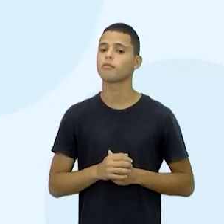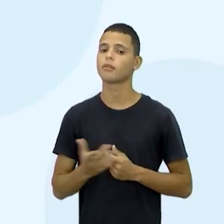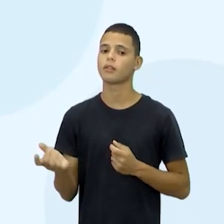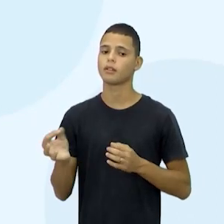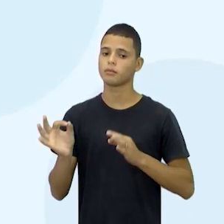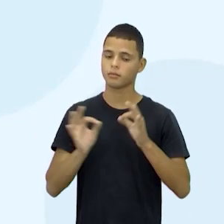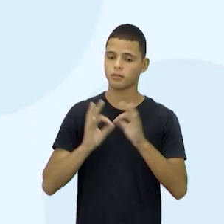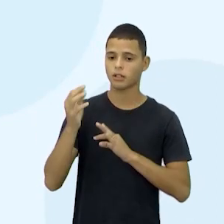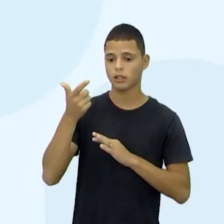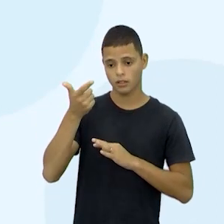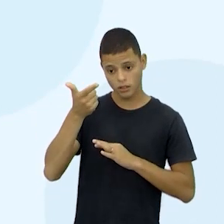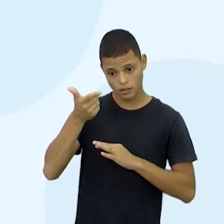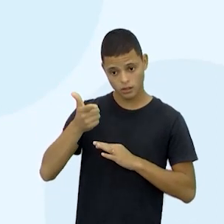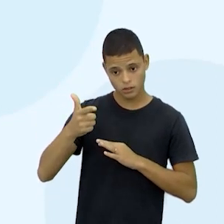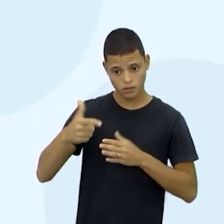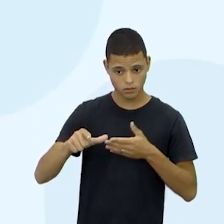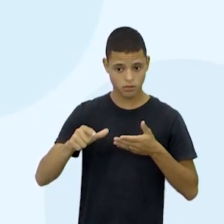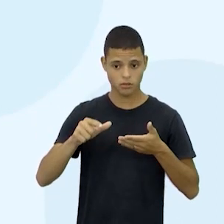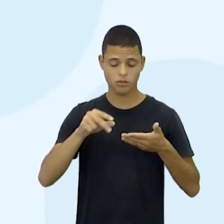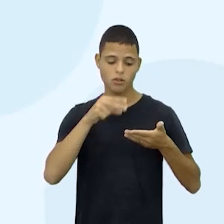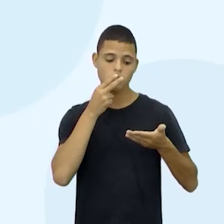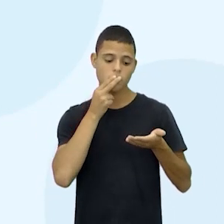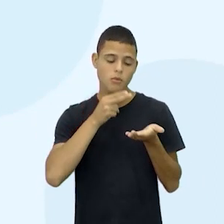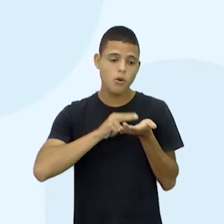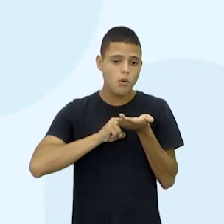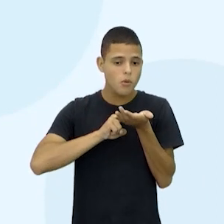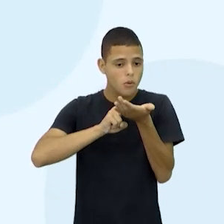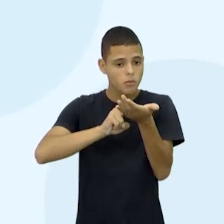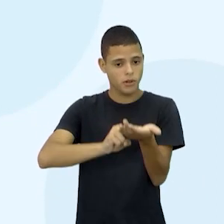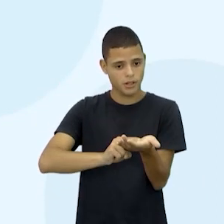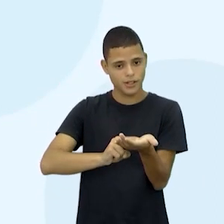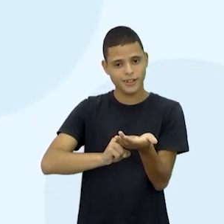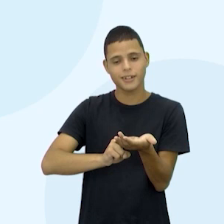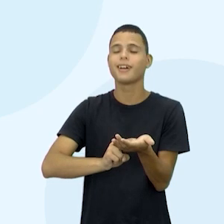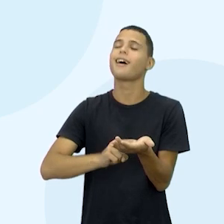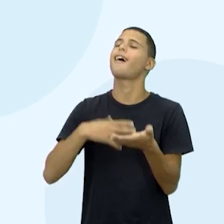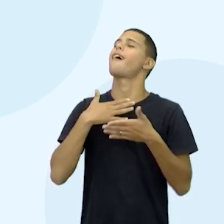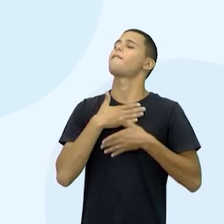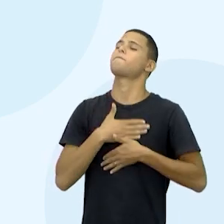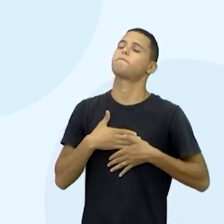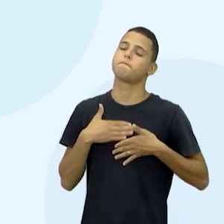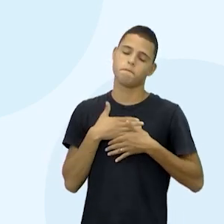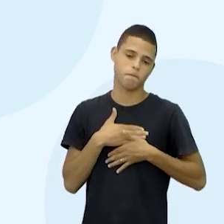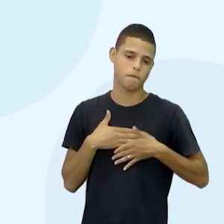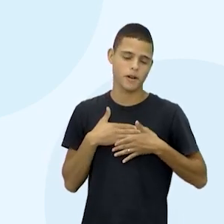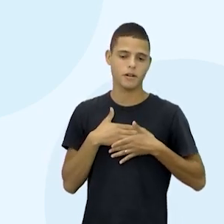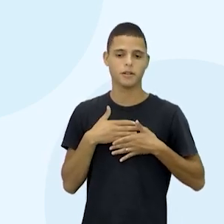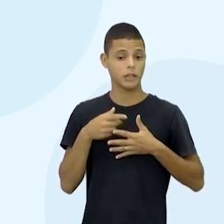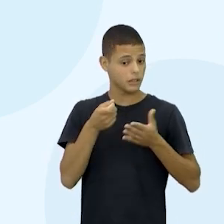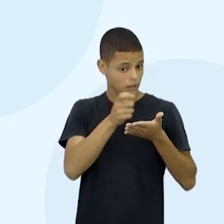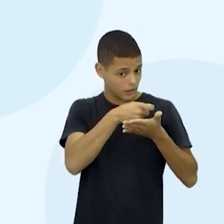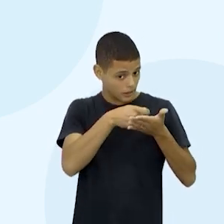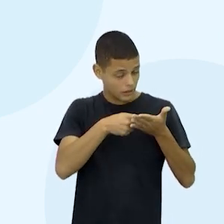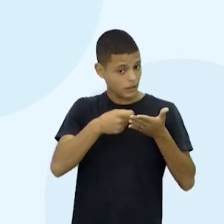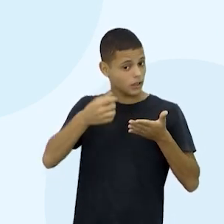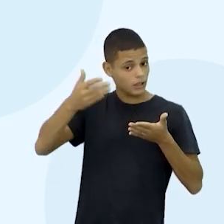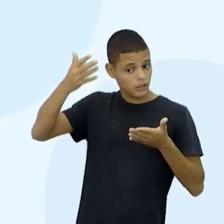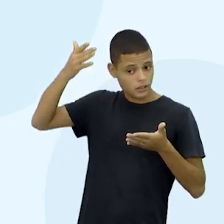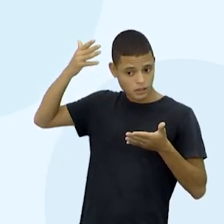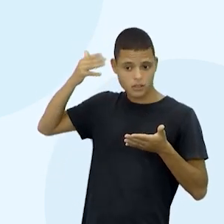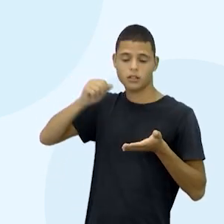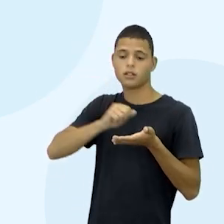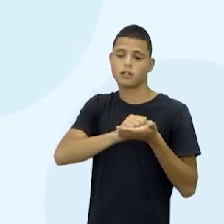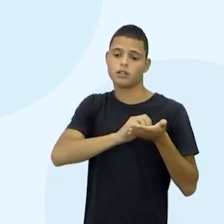refazer a leitura de uma carta. E a carta que eu adoro, é aquela carta que eles escreveram lá no começo da atividade